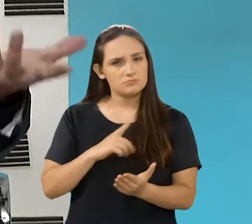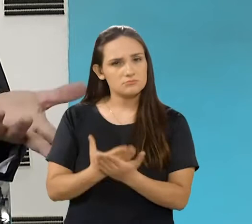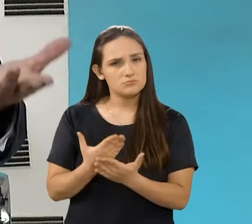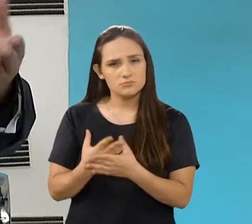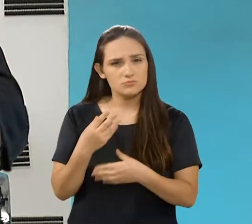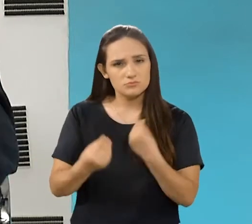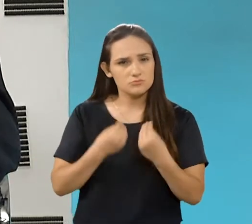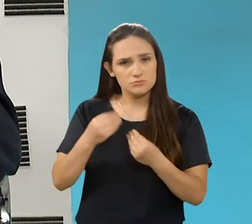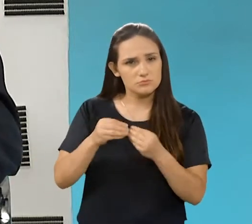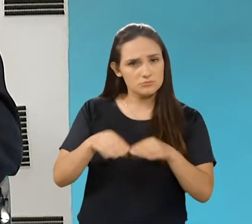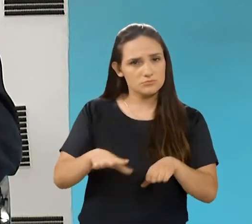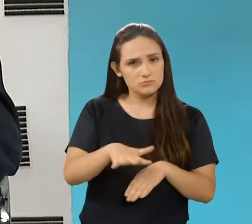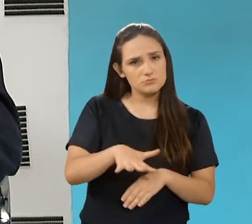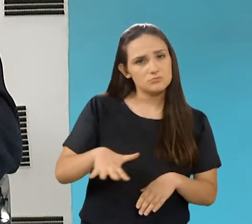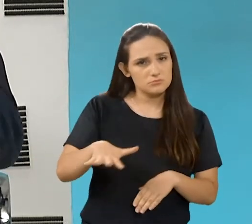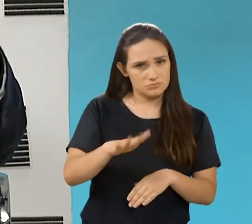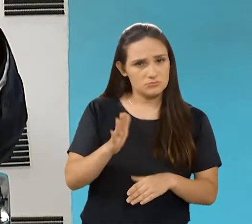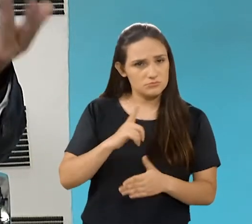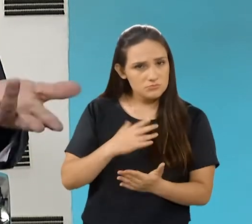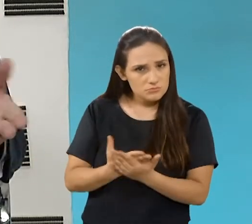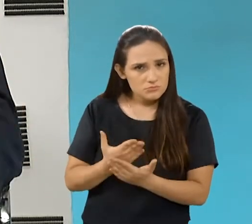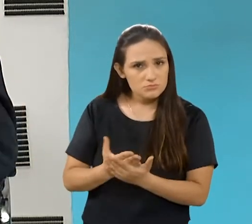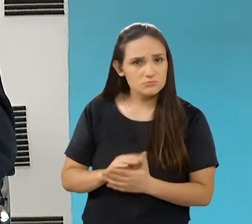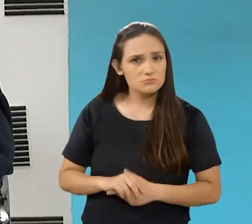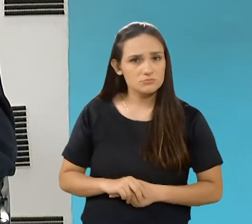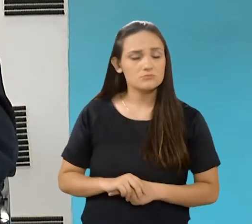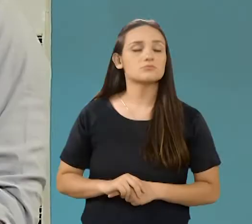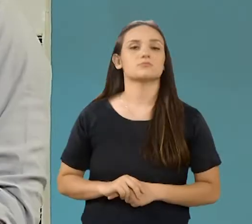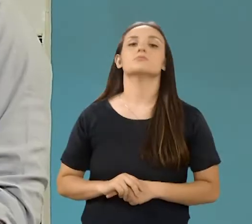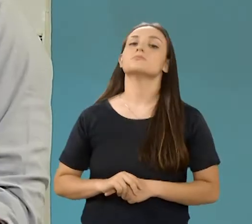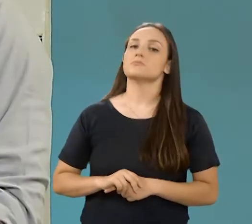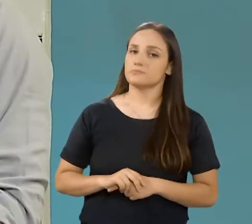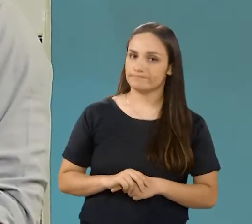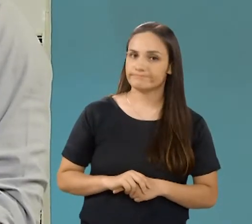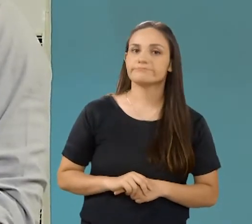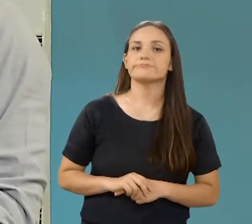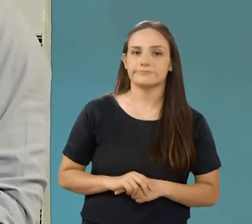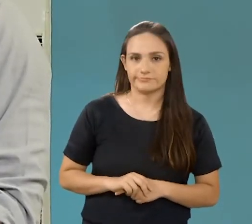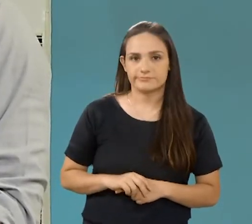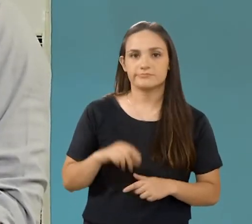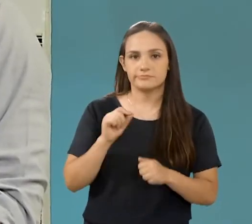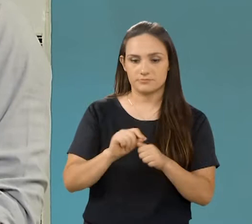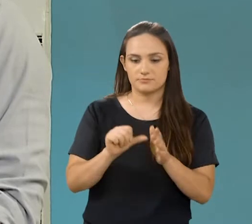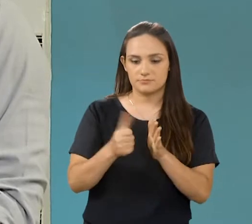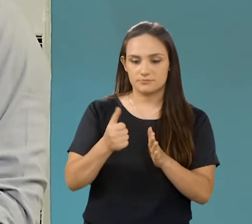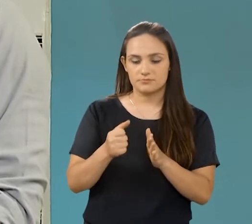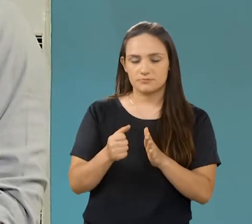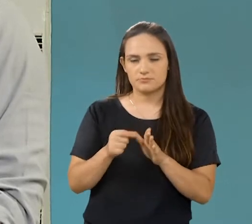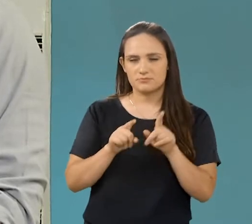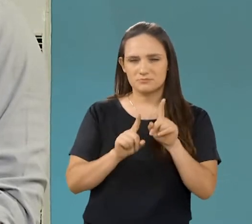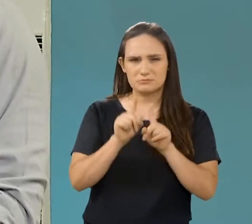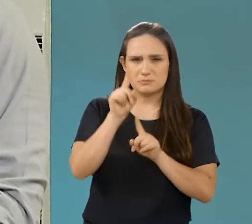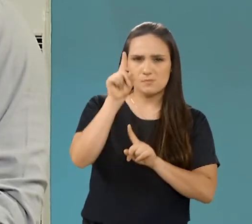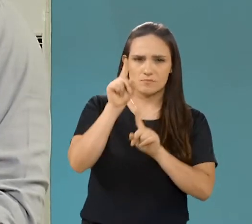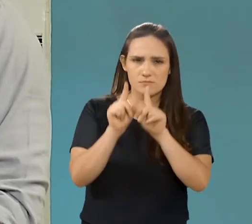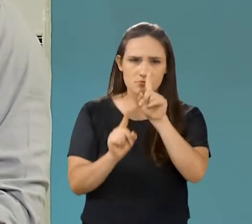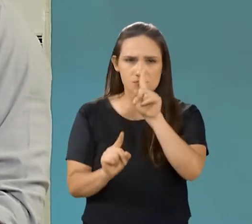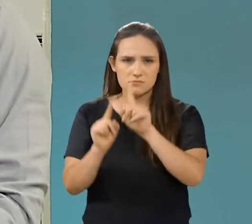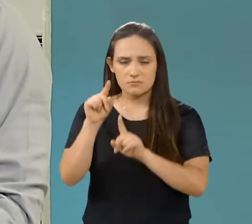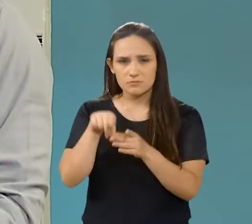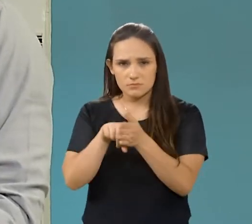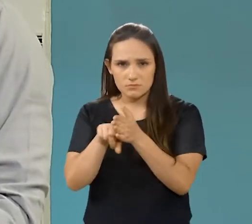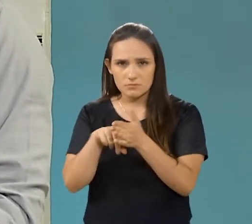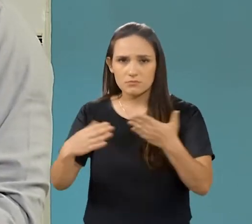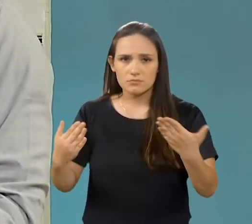desse impacto para a região? O IMASU já tem esse estudo? Nós fizemos um primeiro levantamento agora, relacionado para a